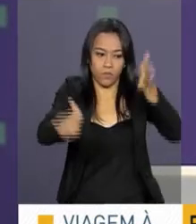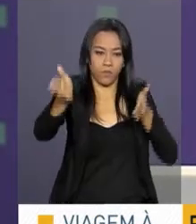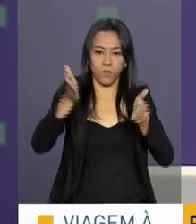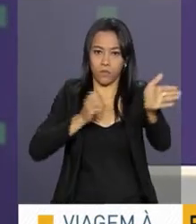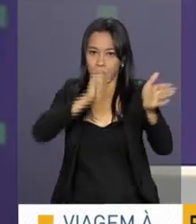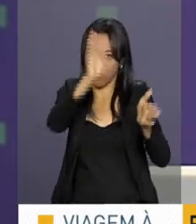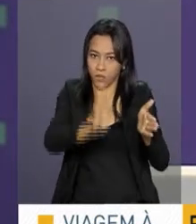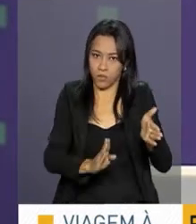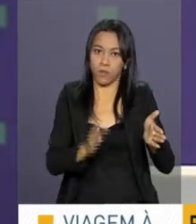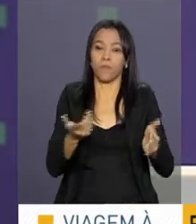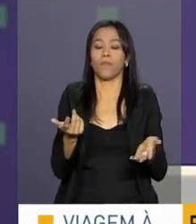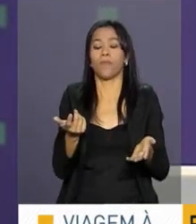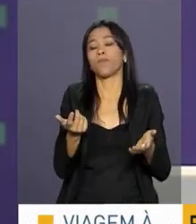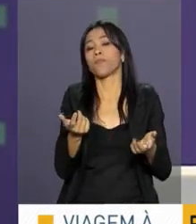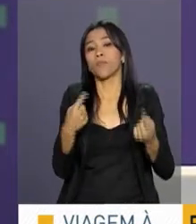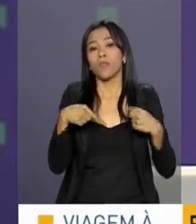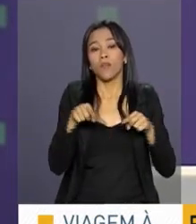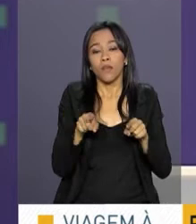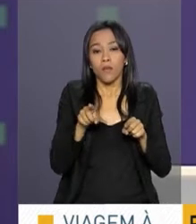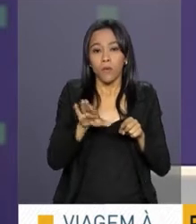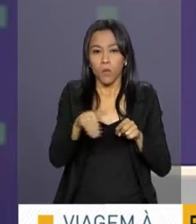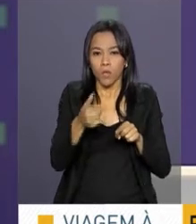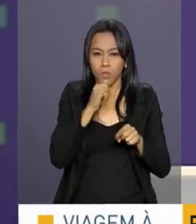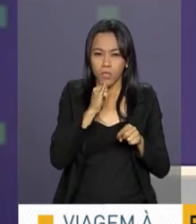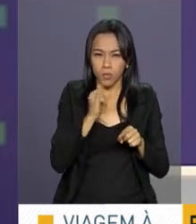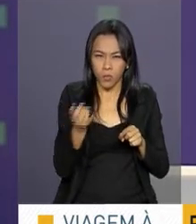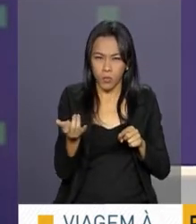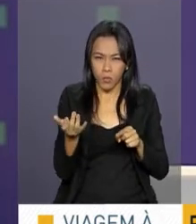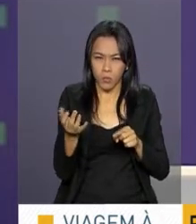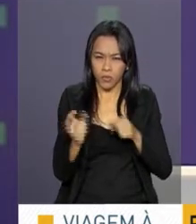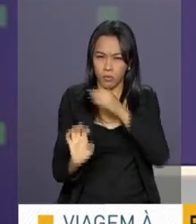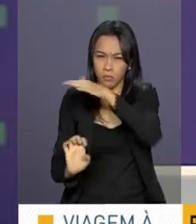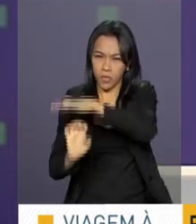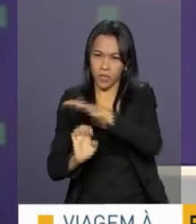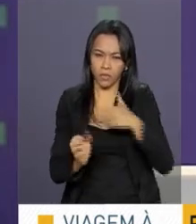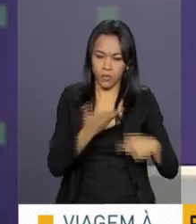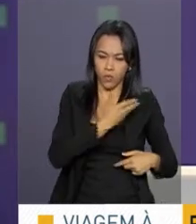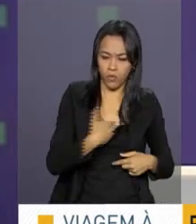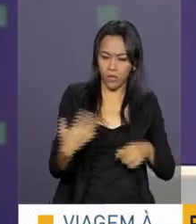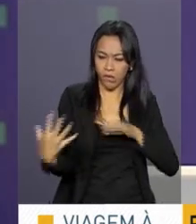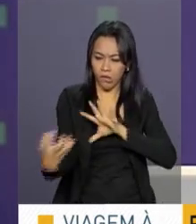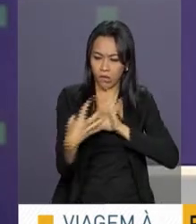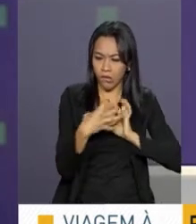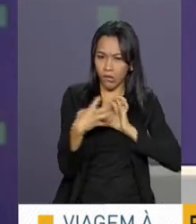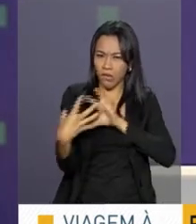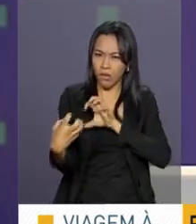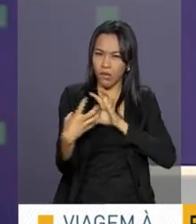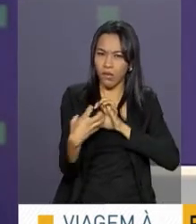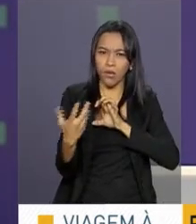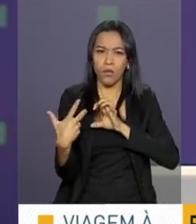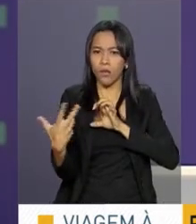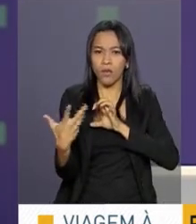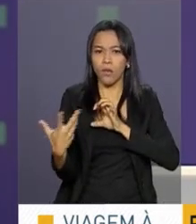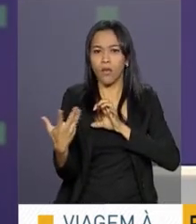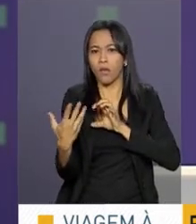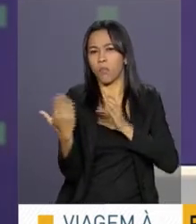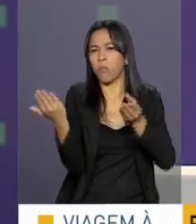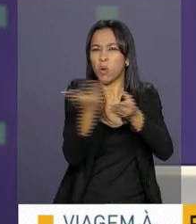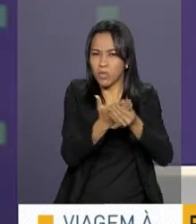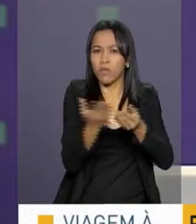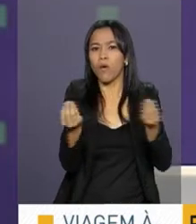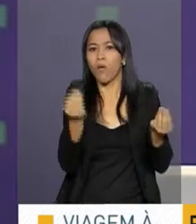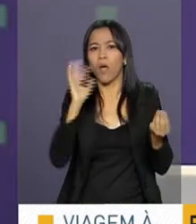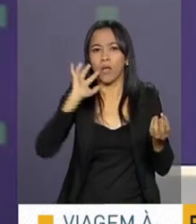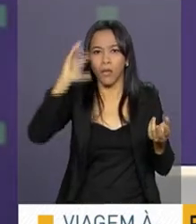se permitir a arbitragem quando há litígio, né, entre concessionário e governo brasileiro, né, há outro instrumento que é a